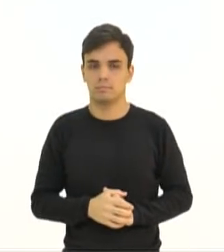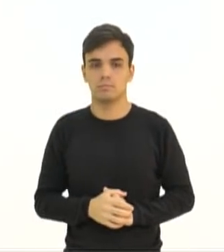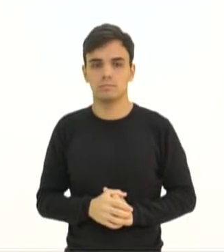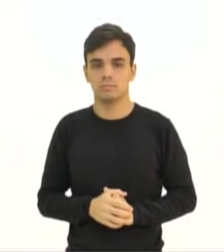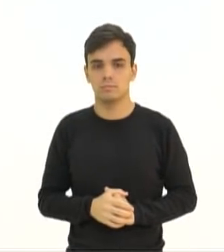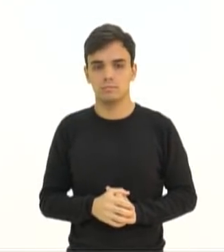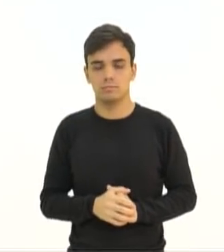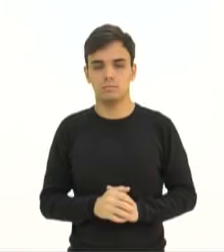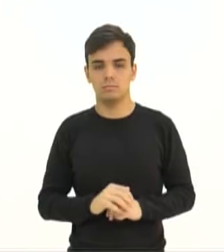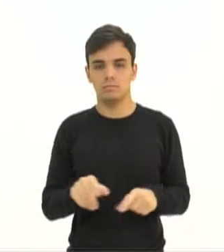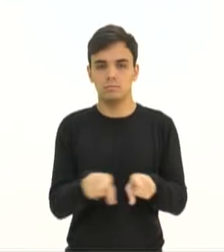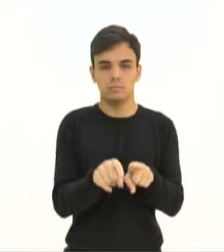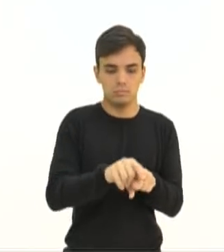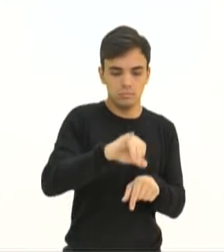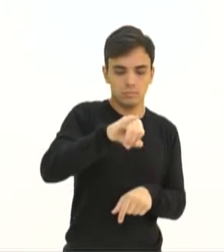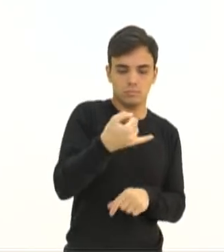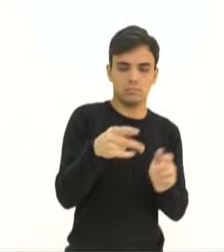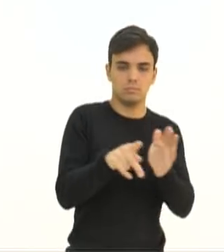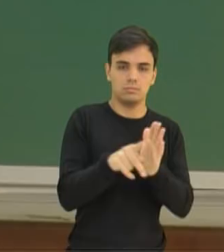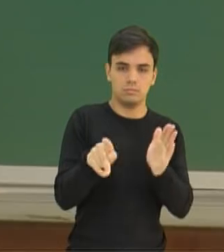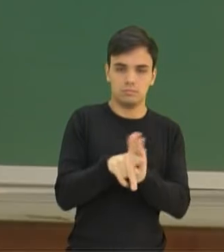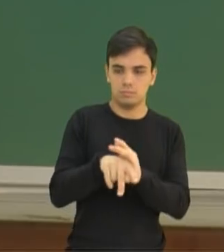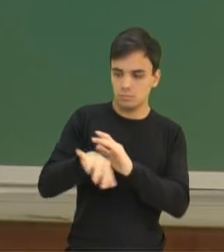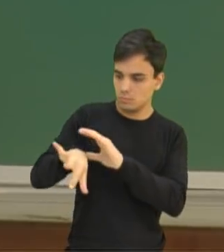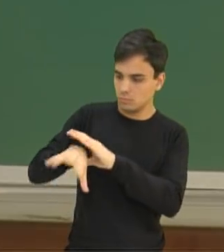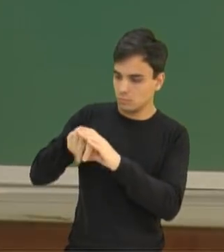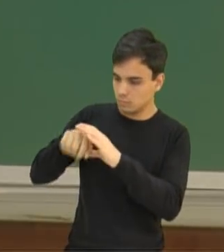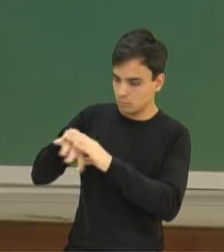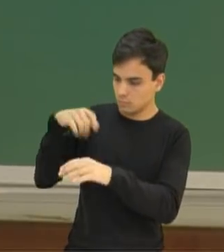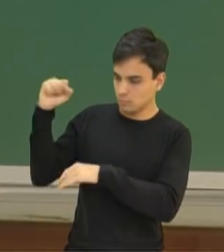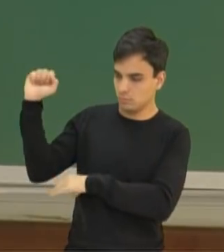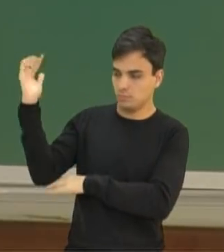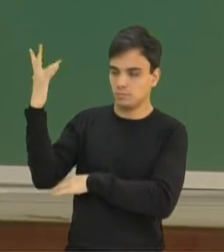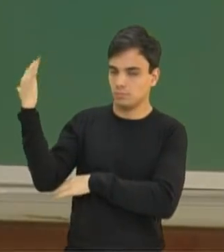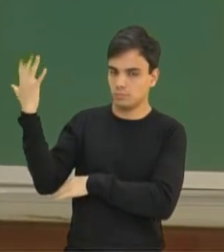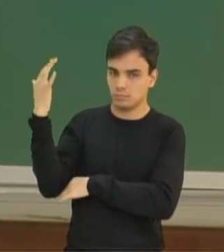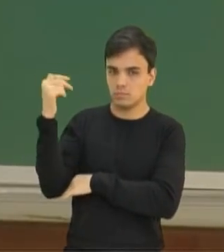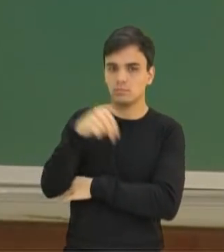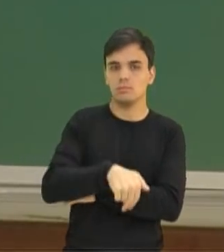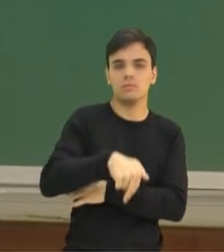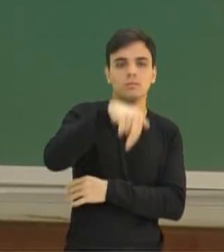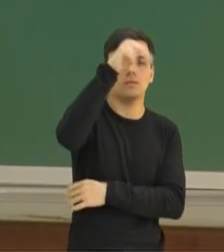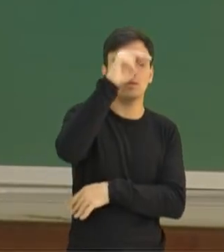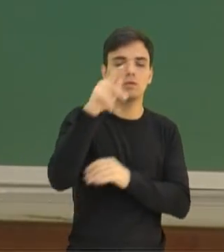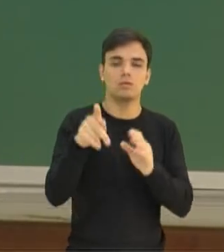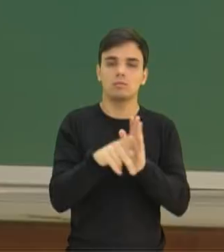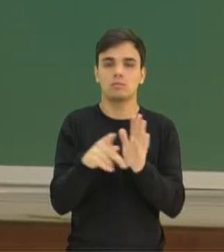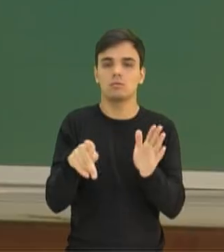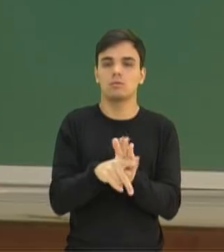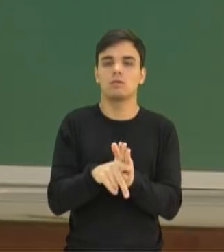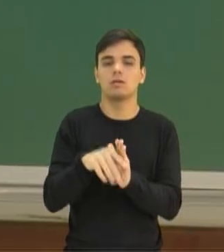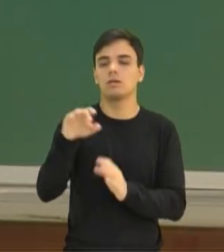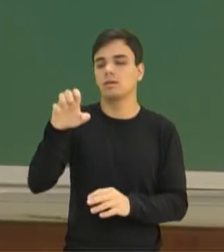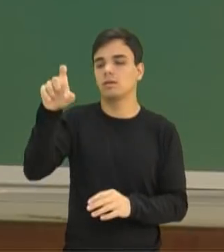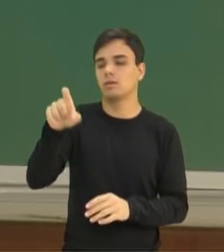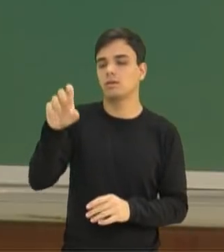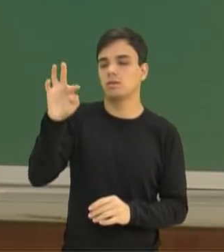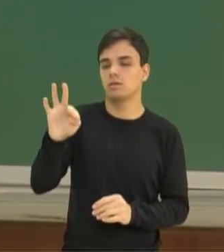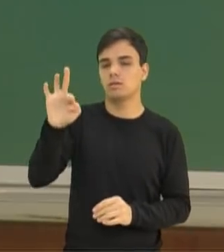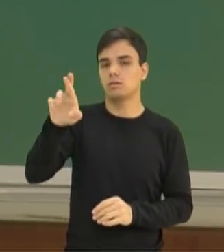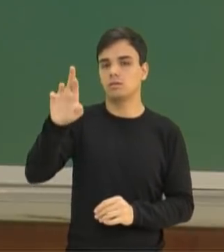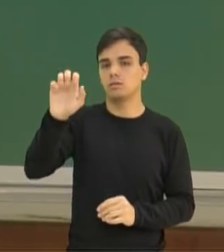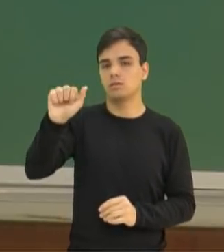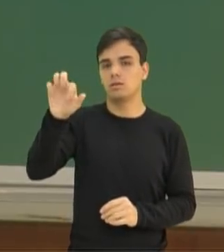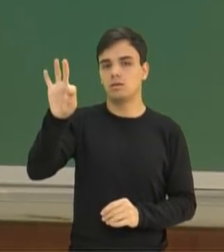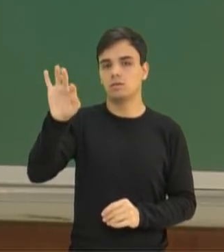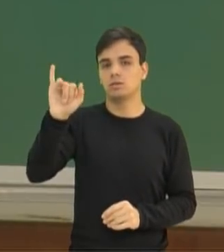ali. E o aproveitamento dos recursos da floresta região norte, que tem a ver com a ideia do extrativismo, fazendo parte